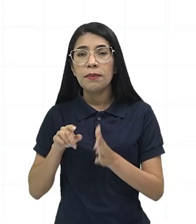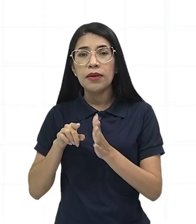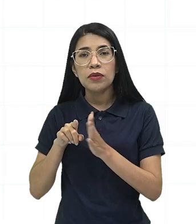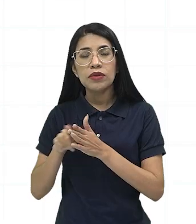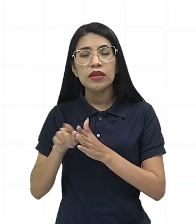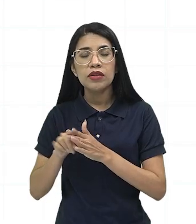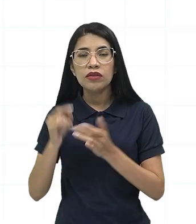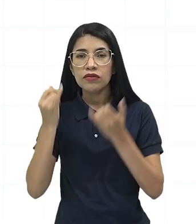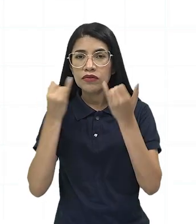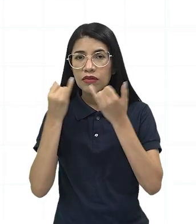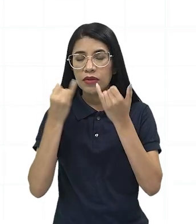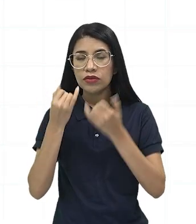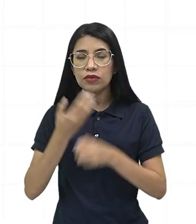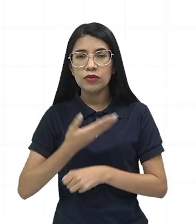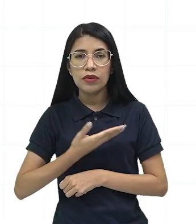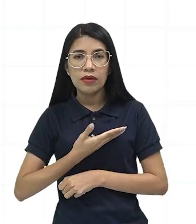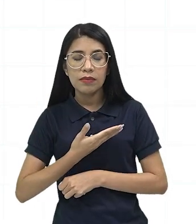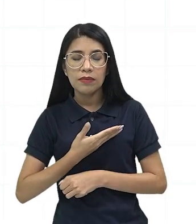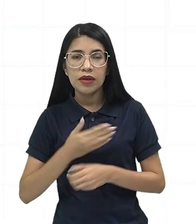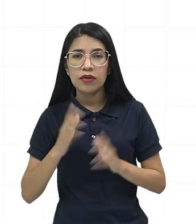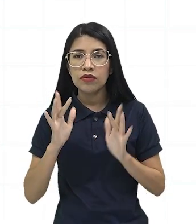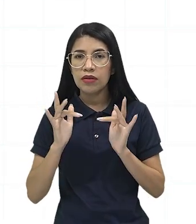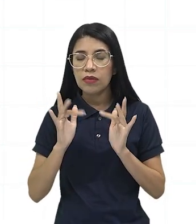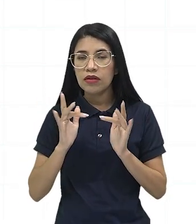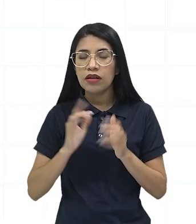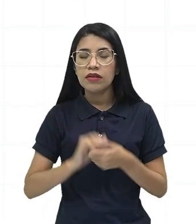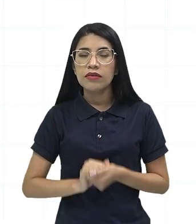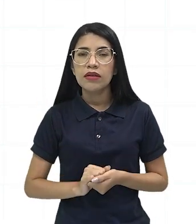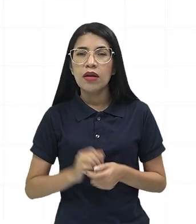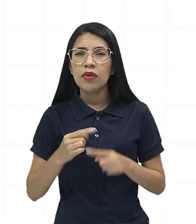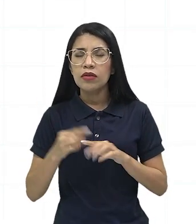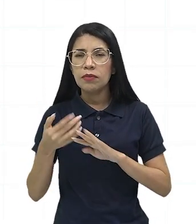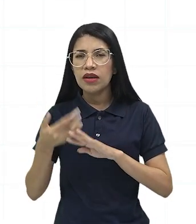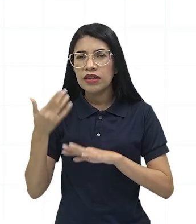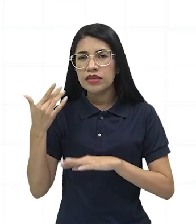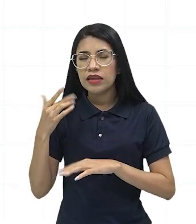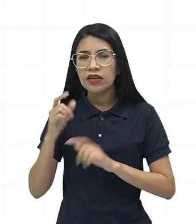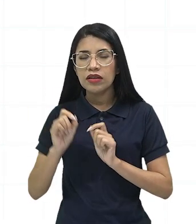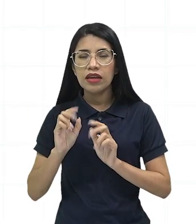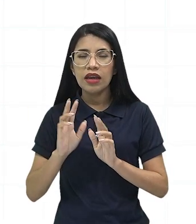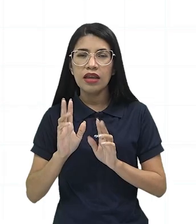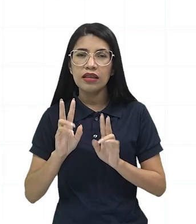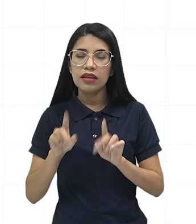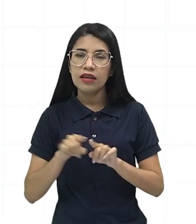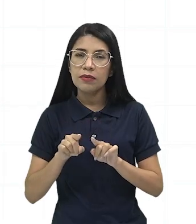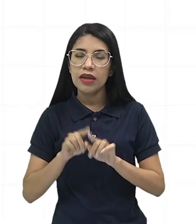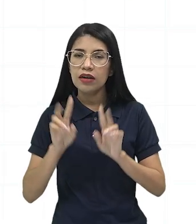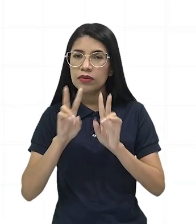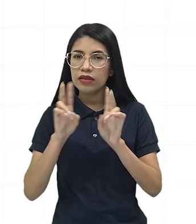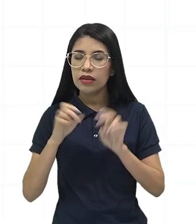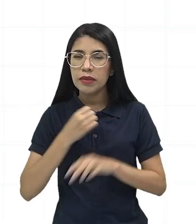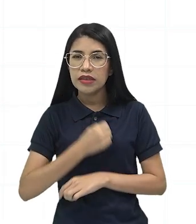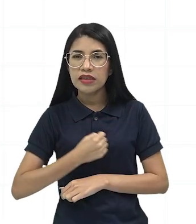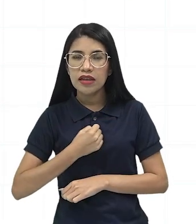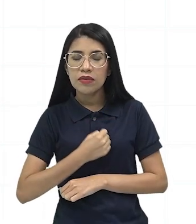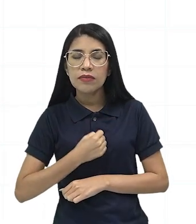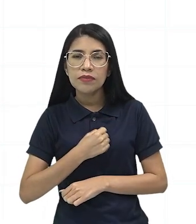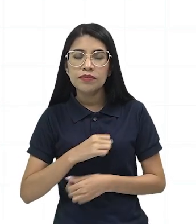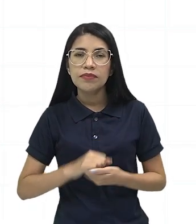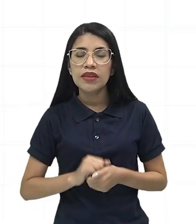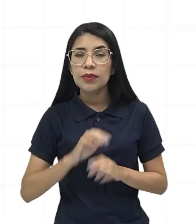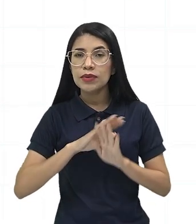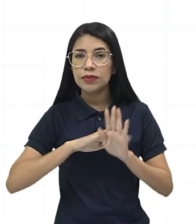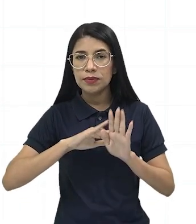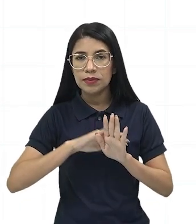namora, usa aí o termo amigo, as cantigas de amigo, que justamente tocavam no tema da saudade, de relembrar. E essa subjetividade,